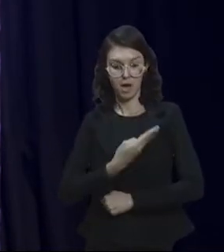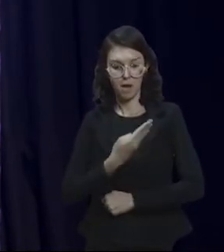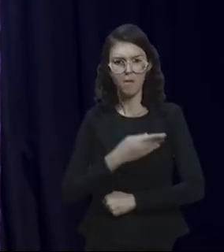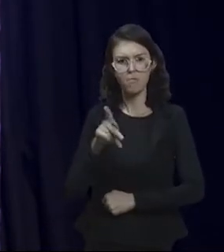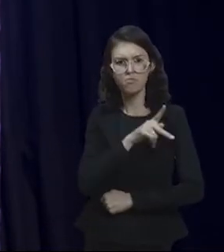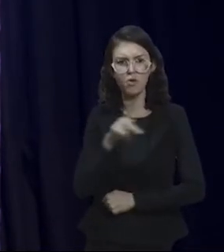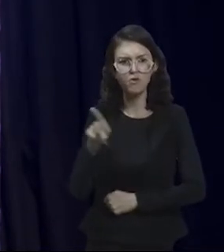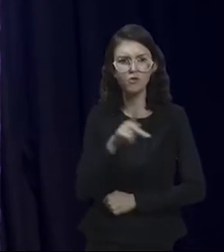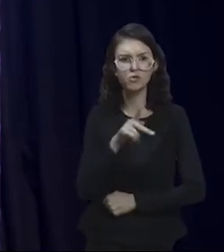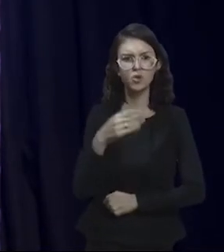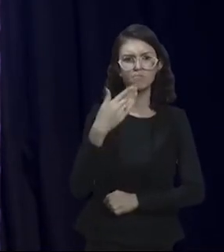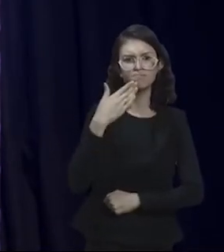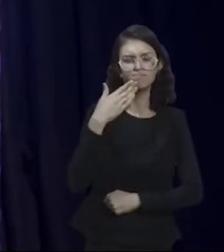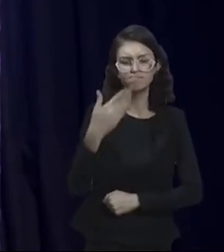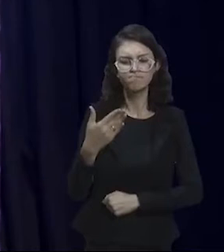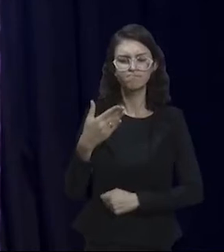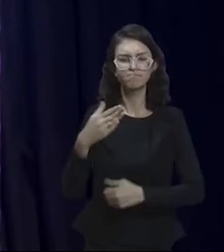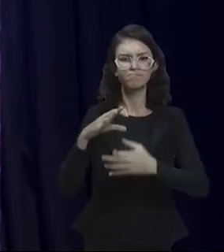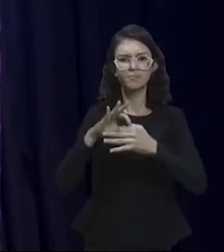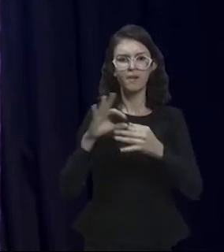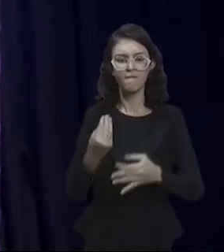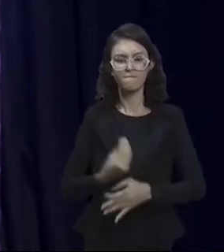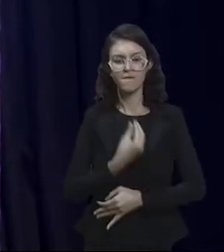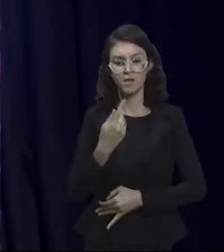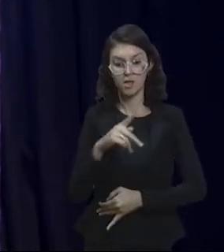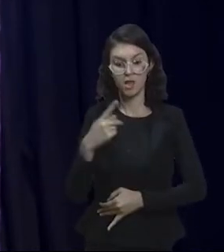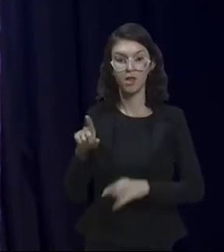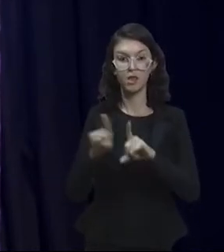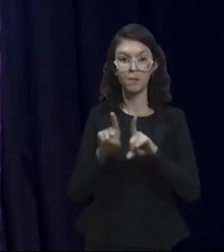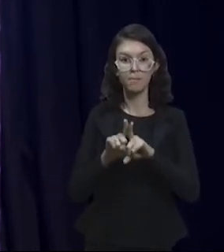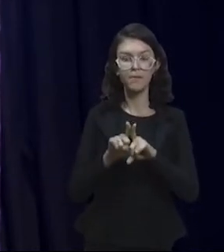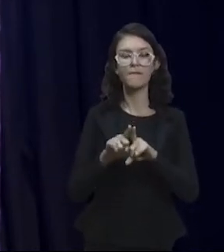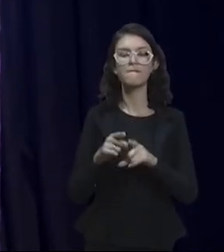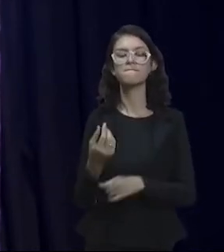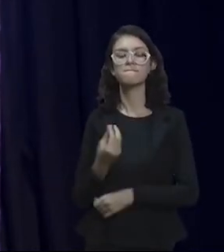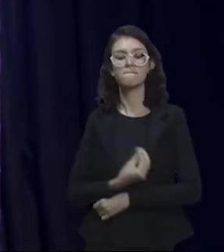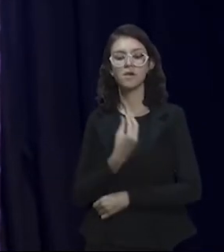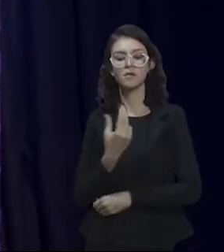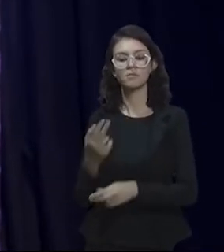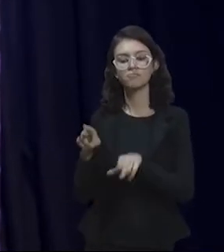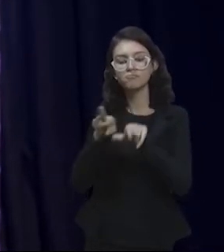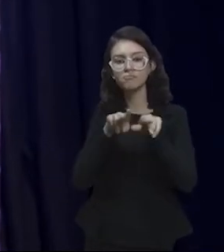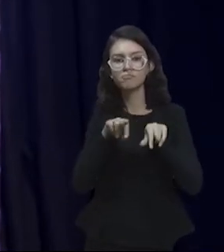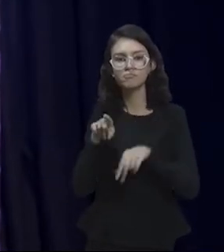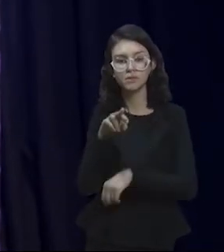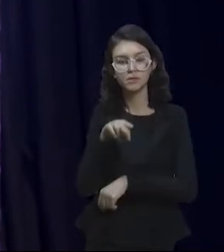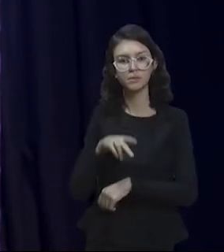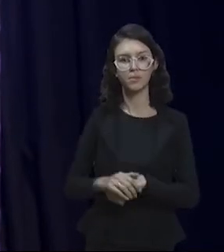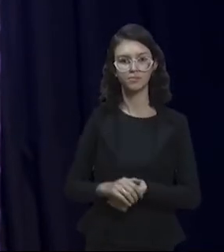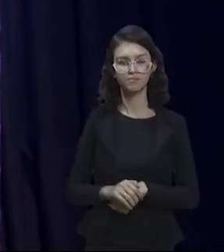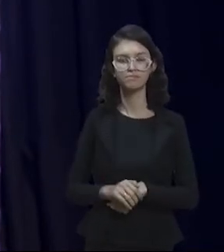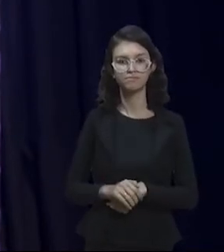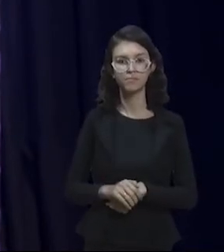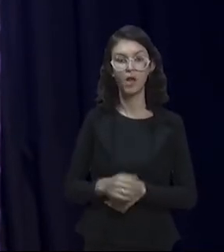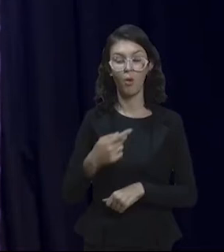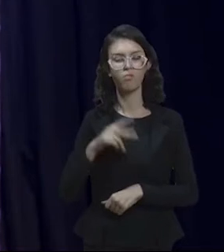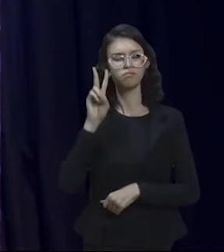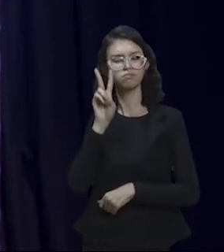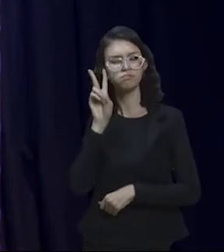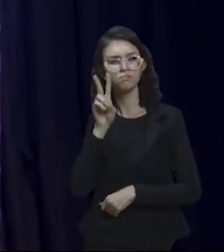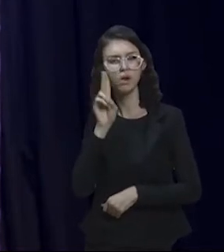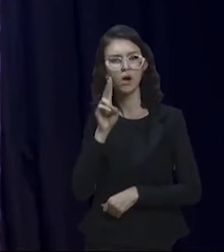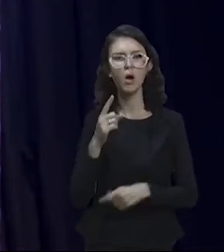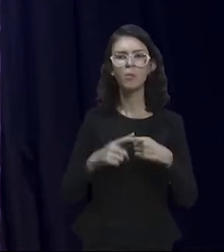viver a vida dela para viver a minha vida e a vida dos meus irmãos. E eu conto essa história porque um dia desse eu